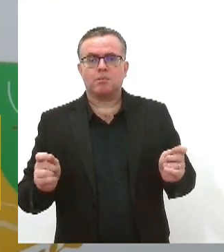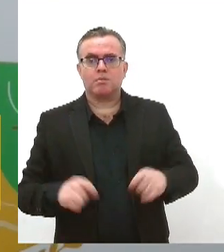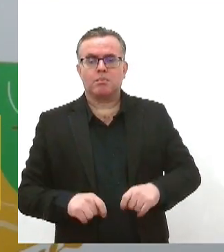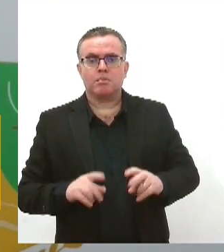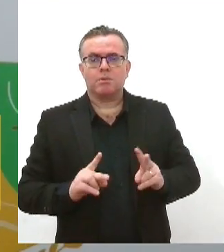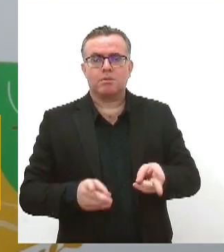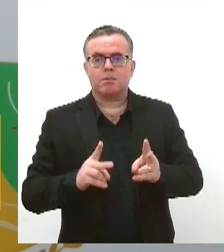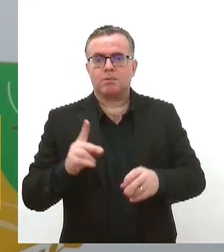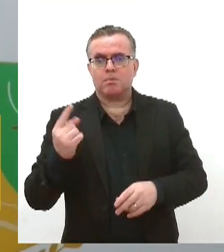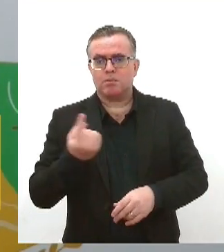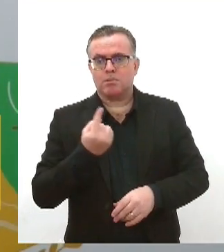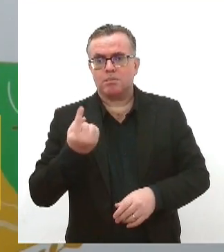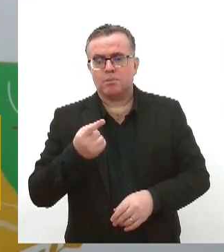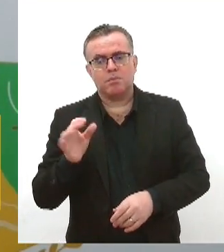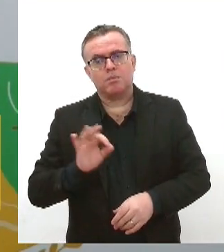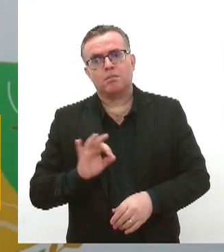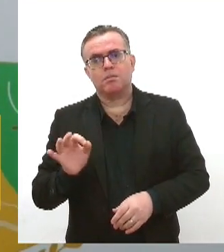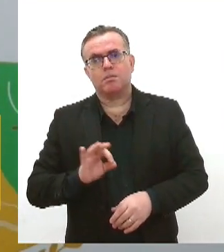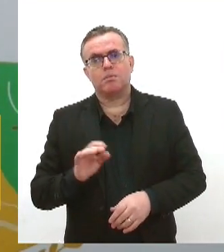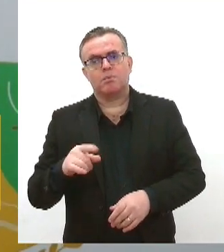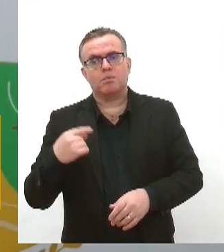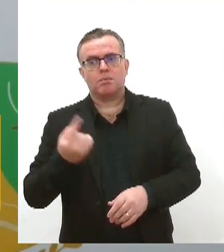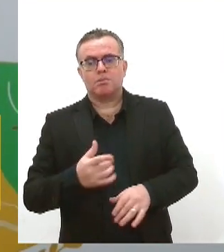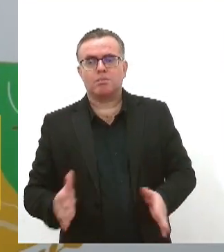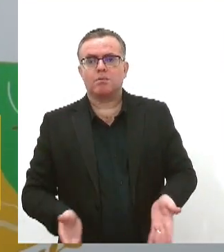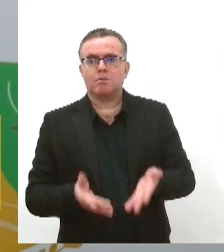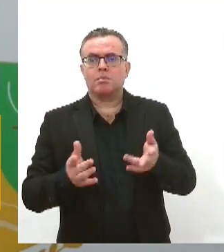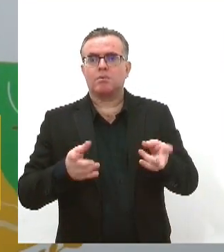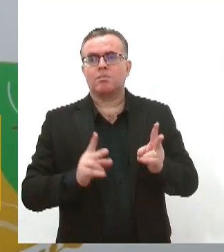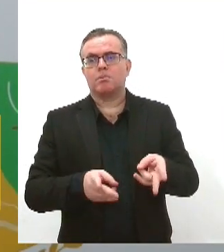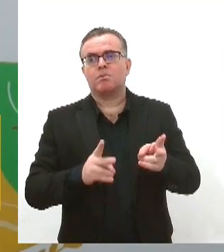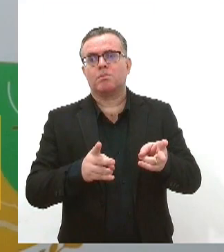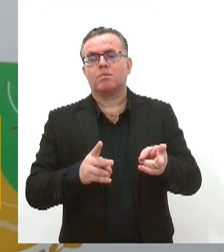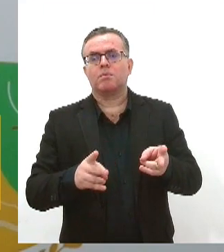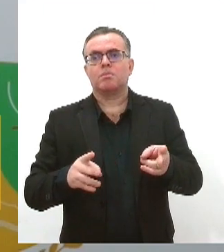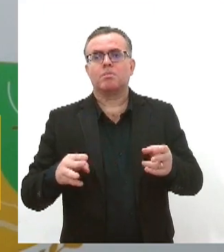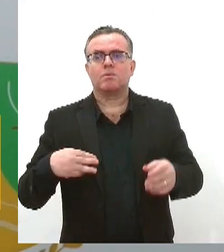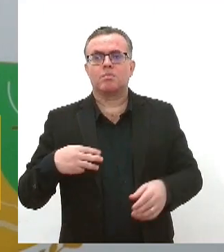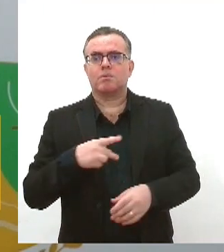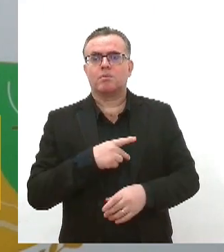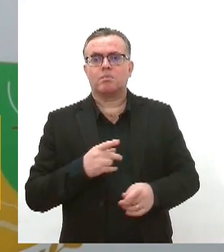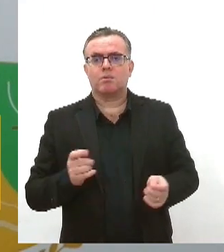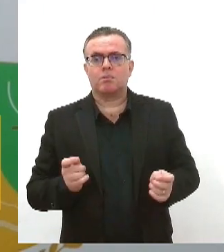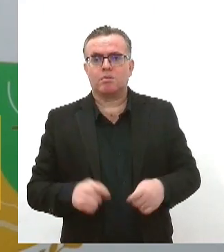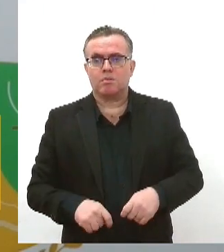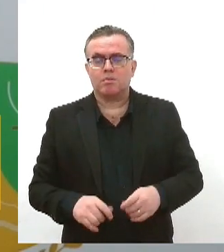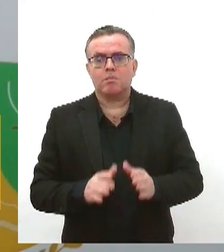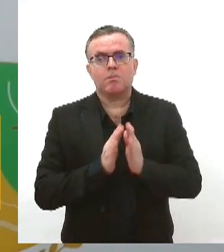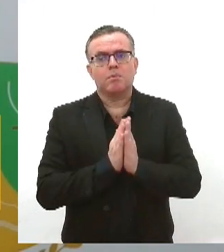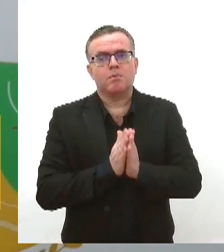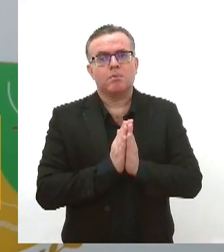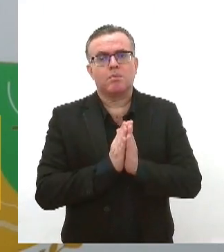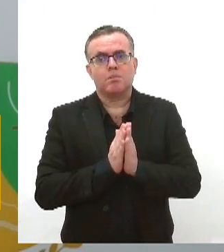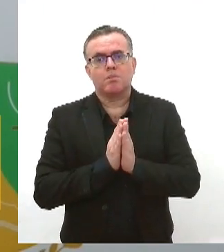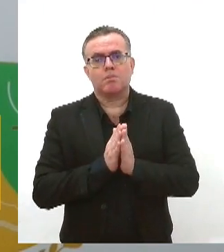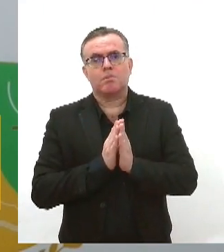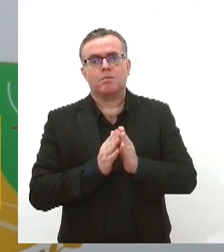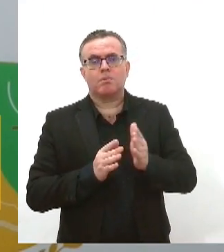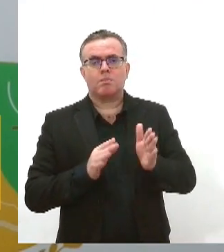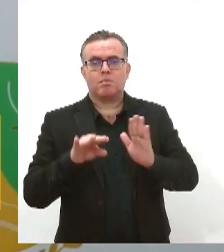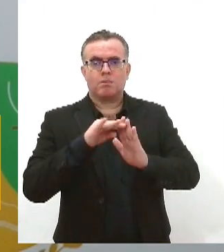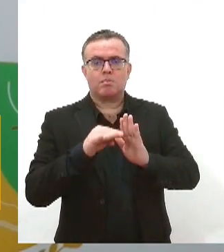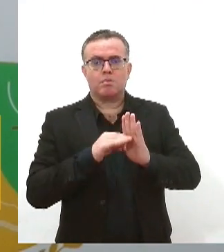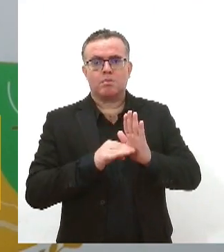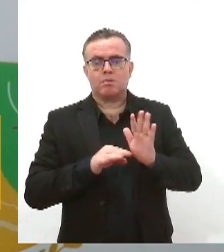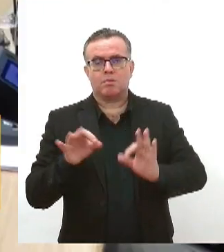e a gente está mobilizando o Ministério Público para poder interceder, né, e poder regularizar essa situação lá